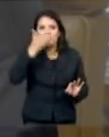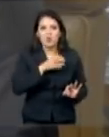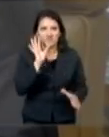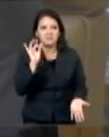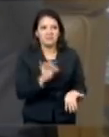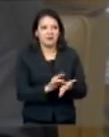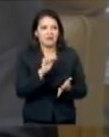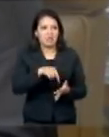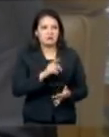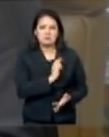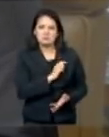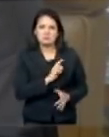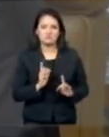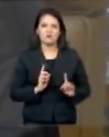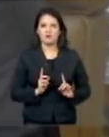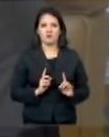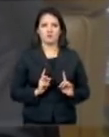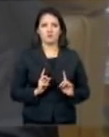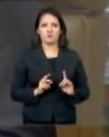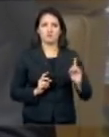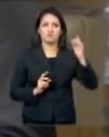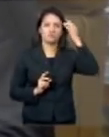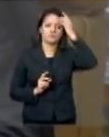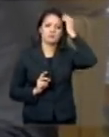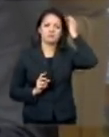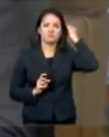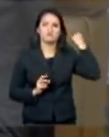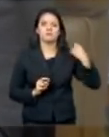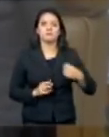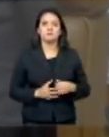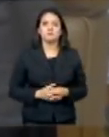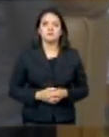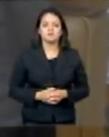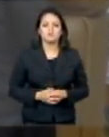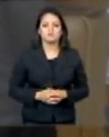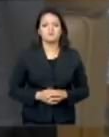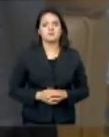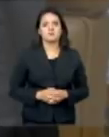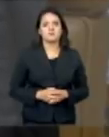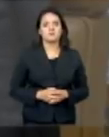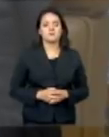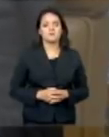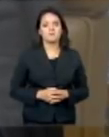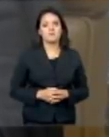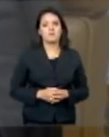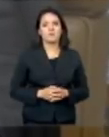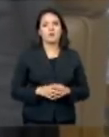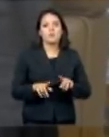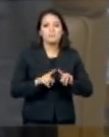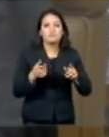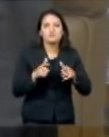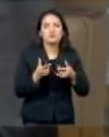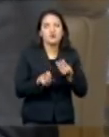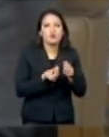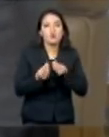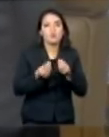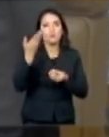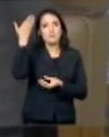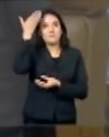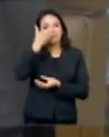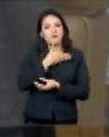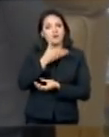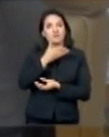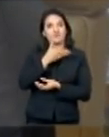produzida que pudesse ter sido produzida pela pública administração da efetiva ocorrência de conduta